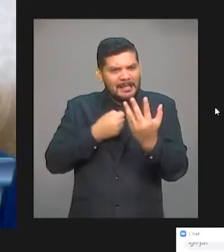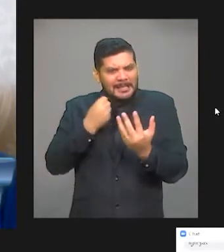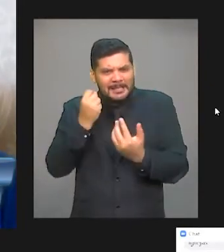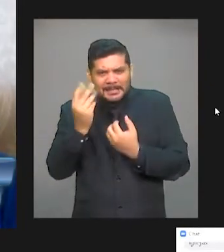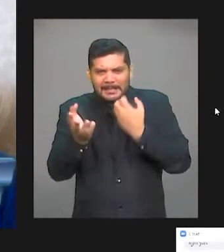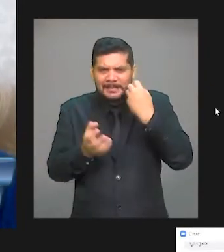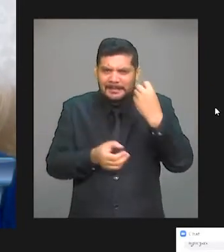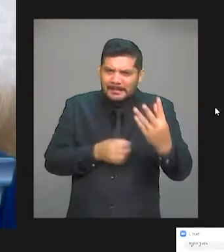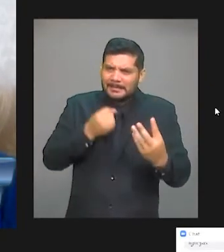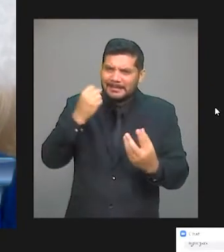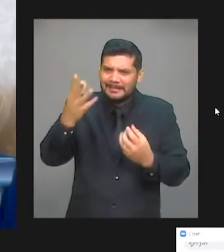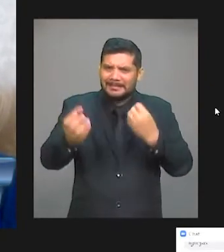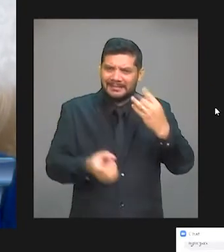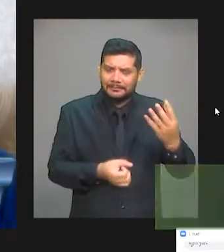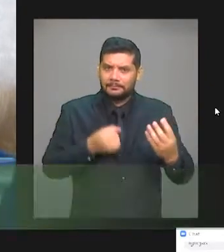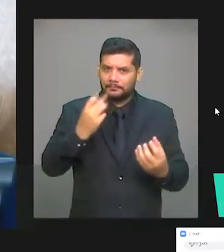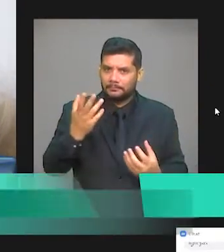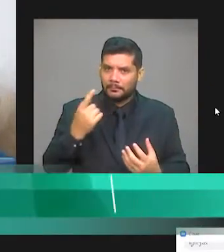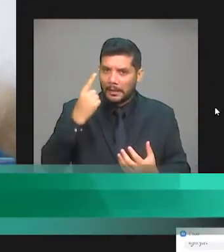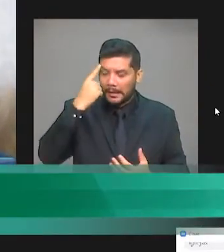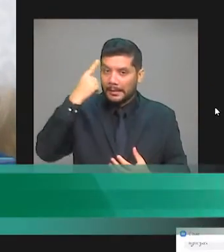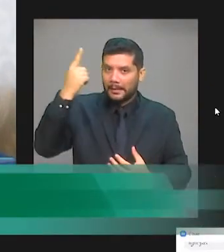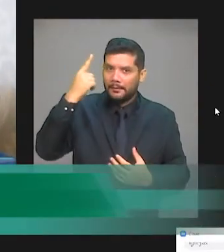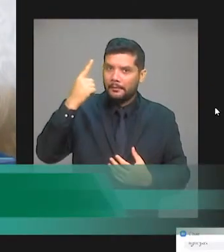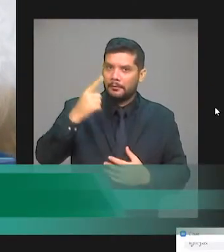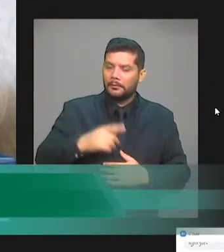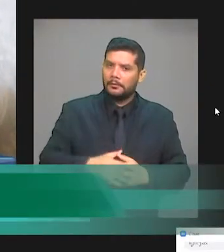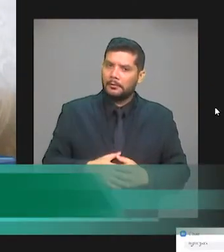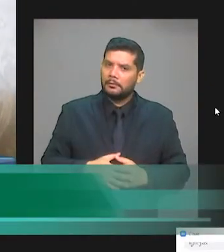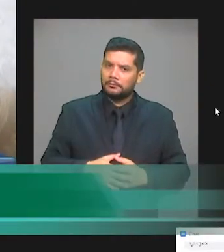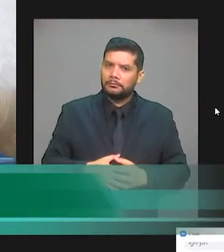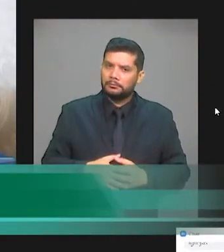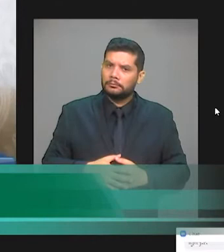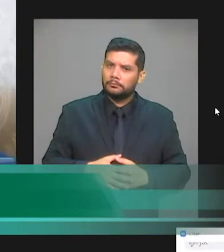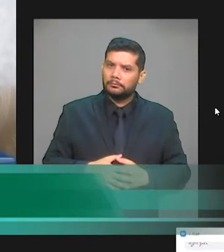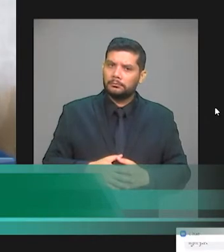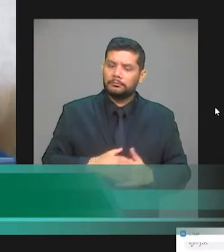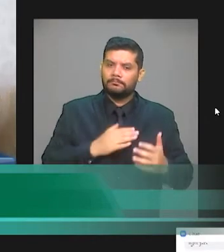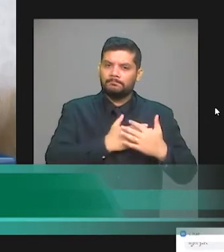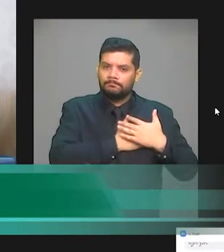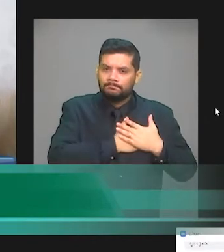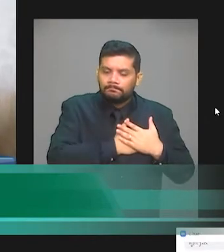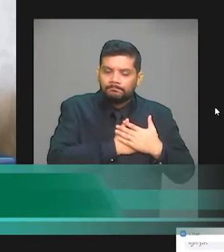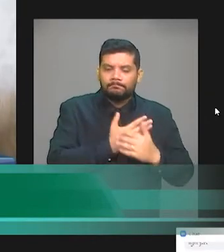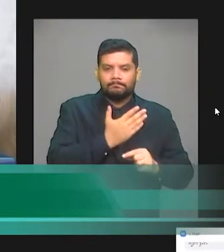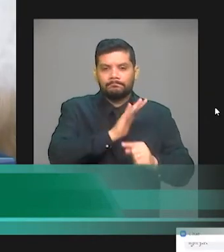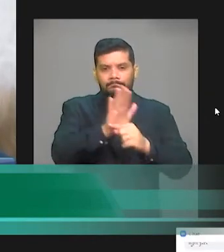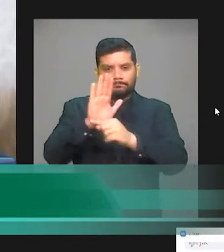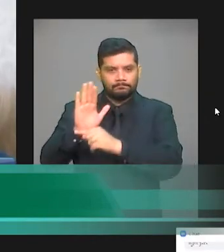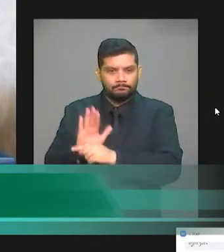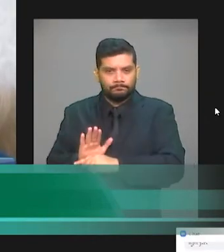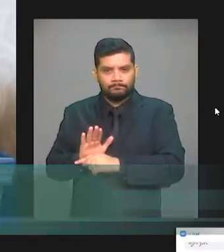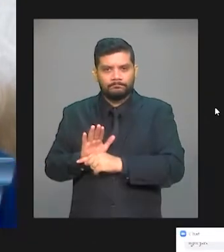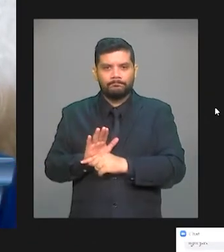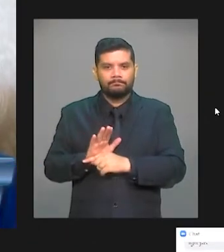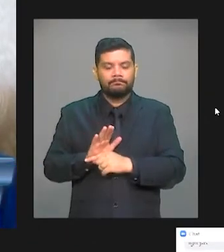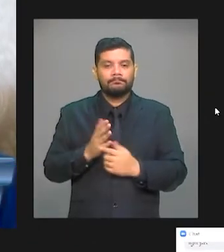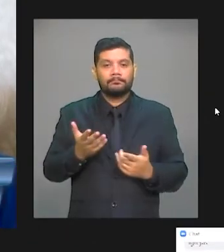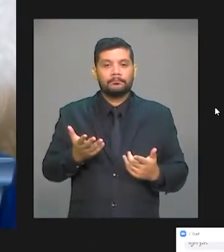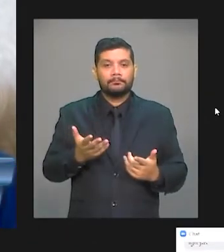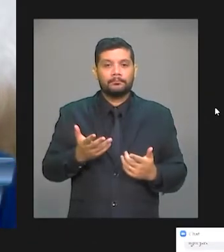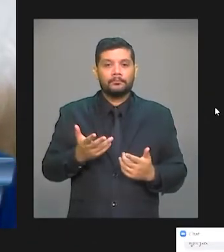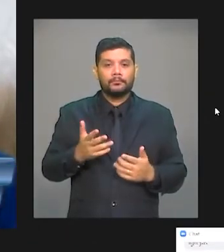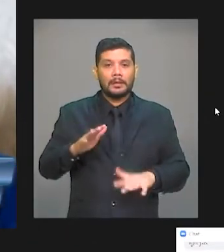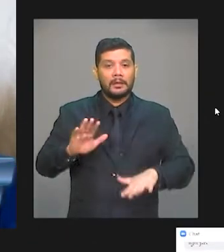Osmar Baquite. Não é só uma ideia, é um sentimento de solidariedade, de amor ao próximo, principalmente daqueles que, quando a gente chega em